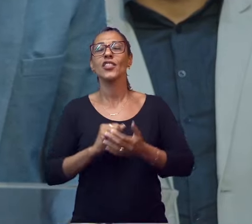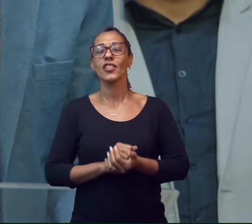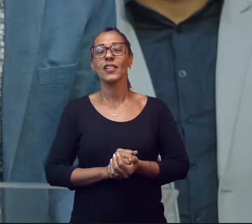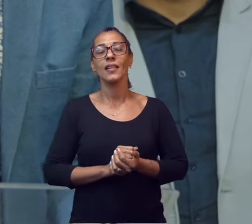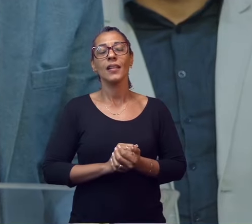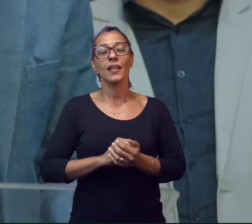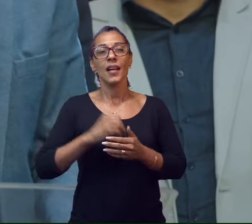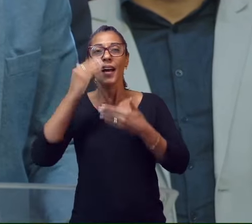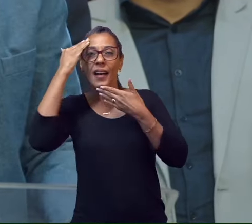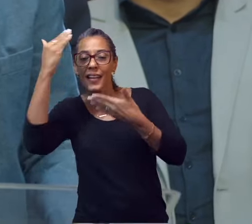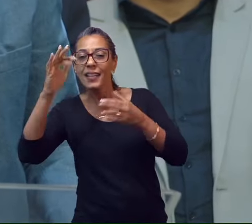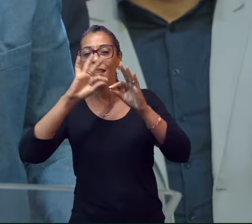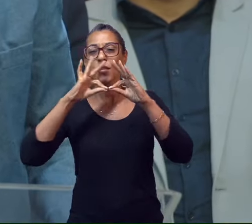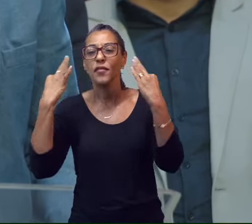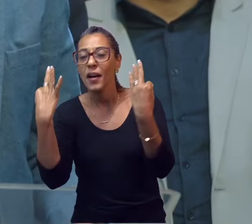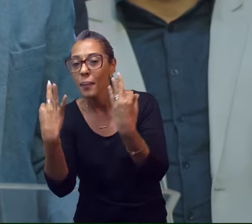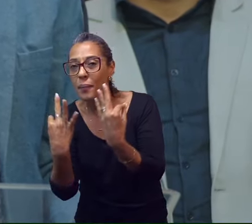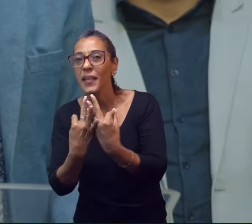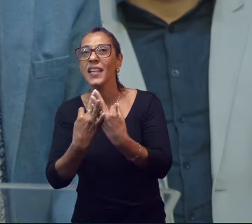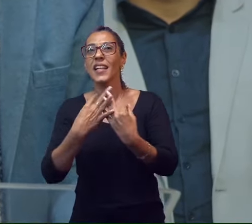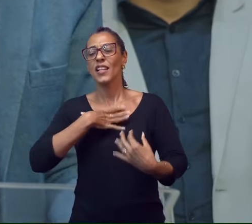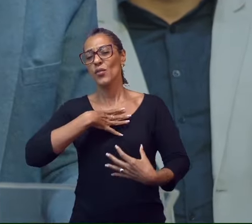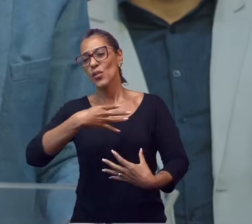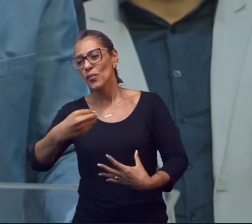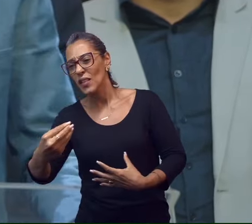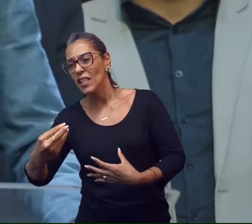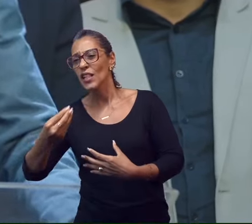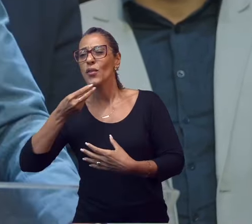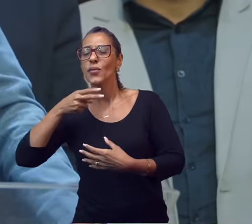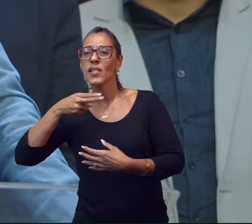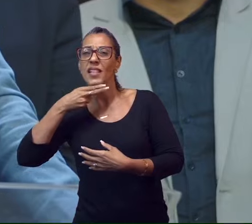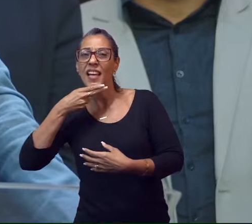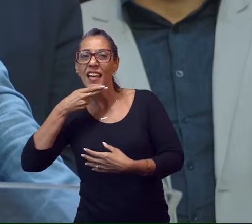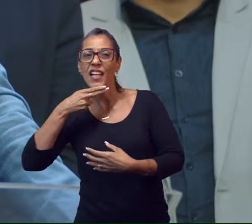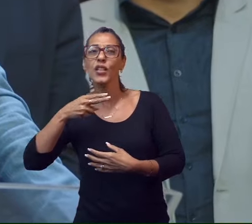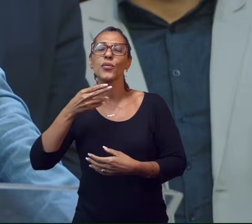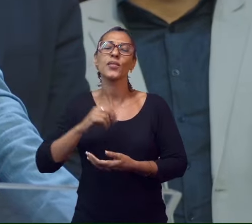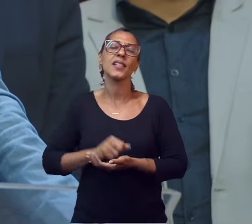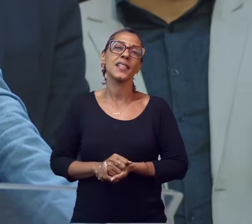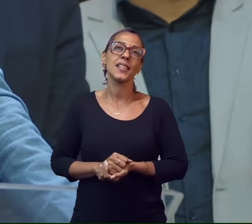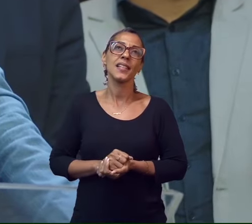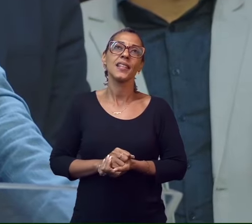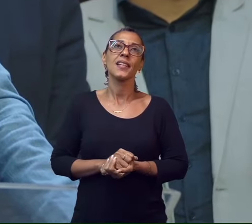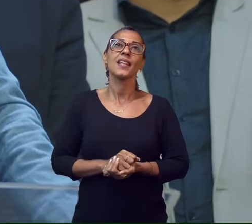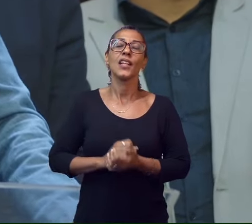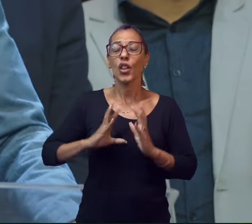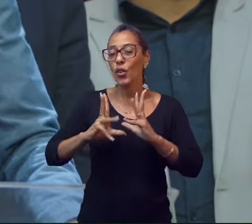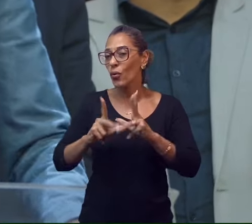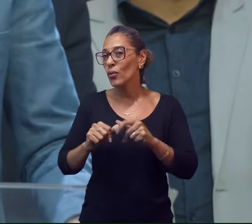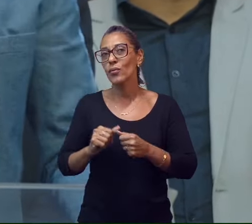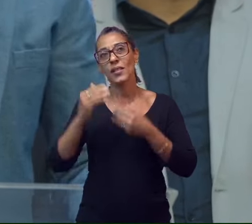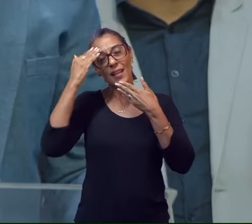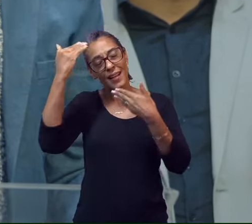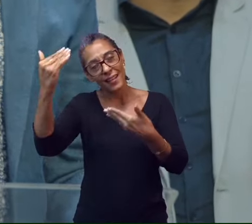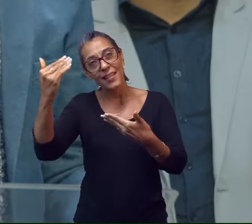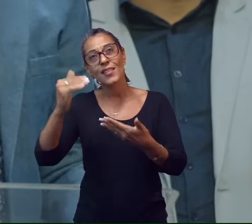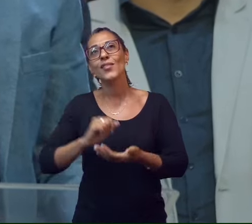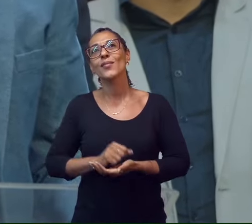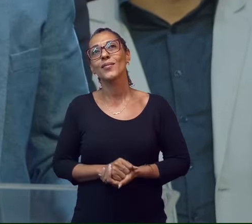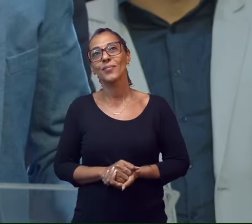Fabiana a Isa Amanda Gabriel mel e o zaio e